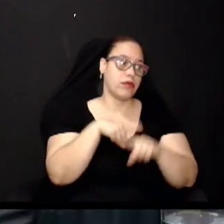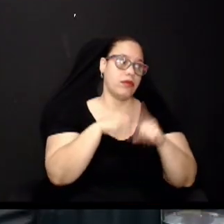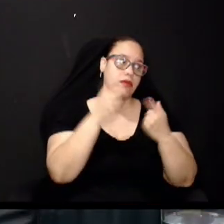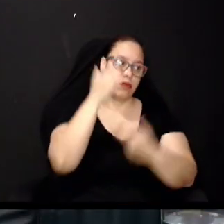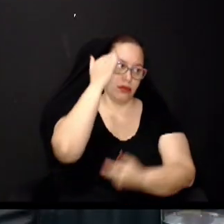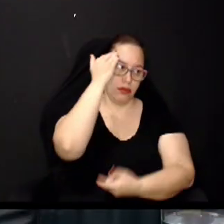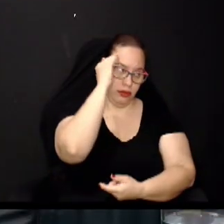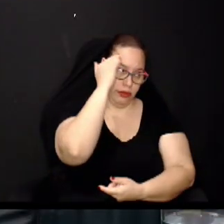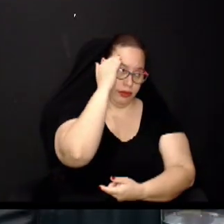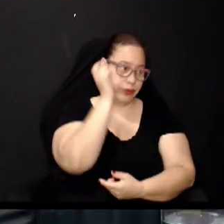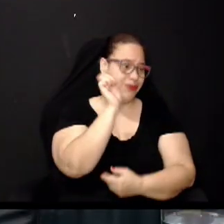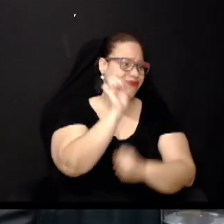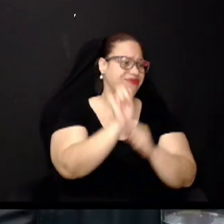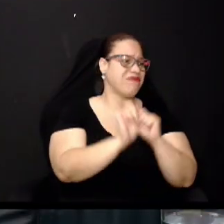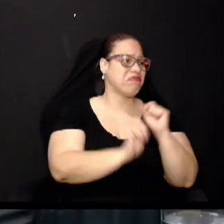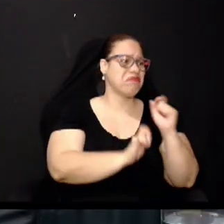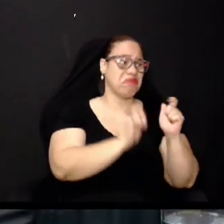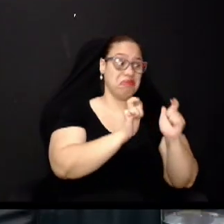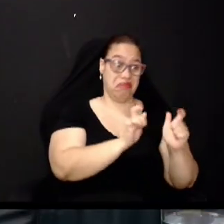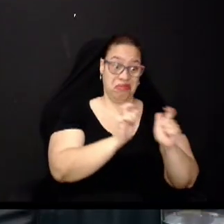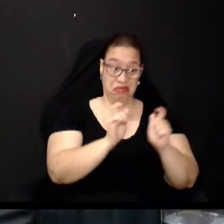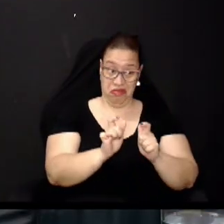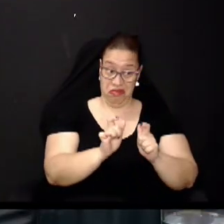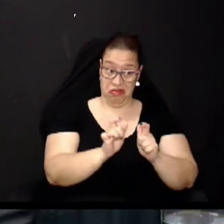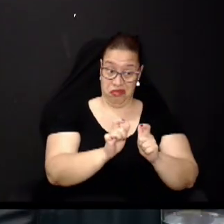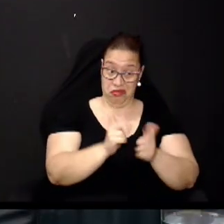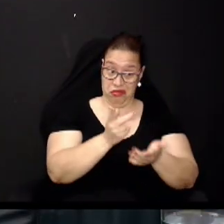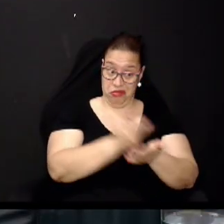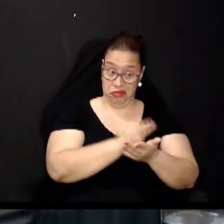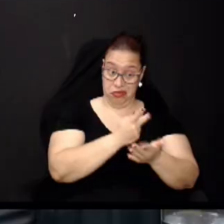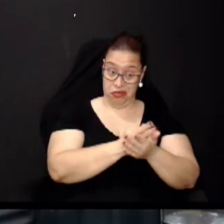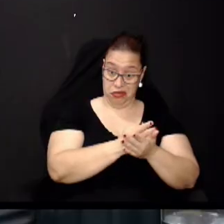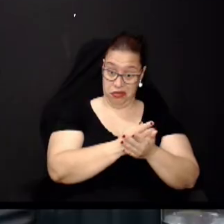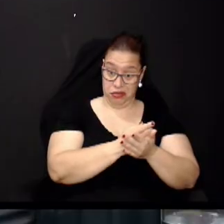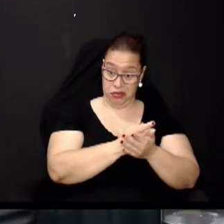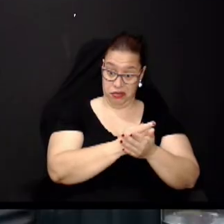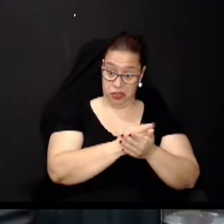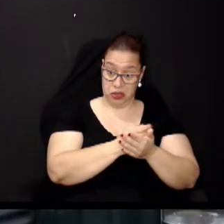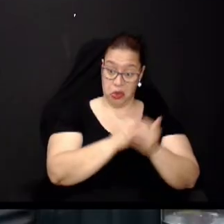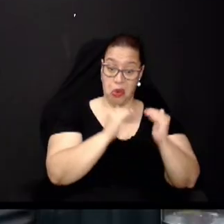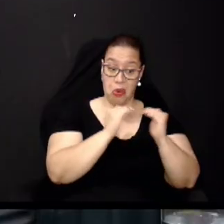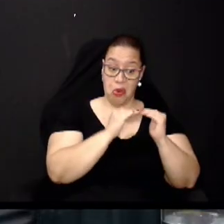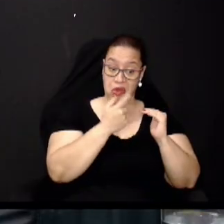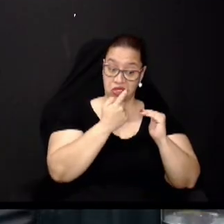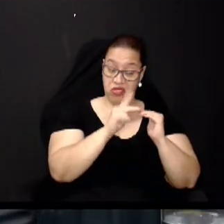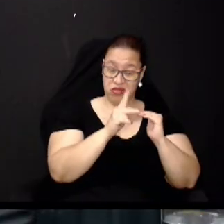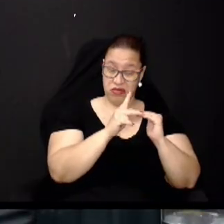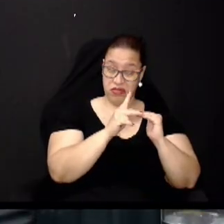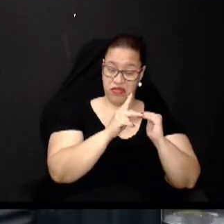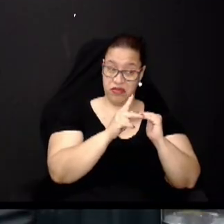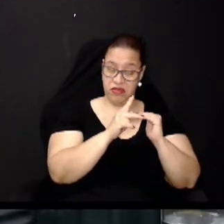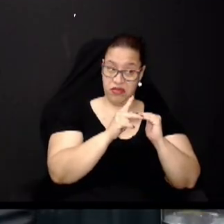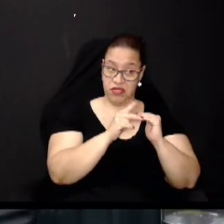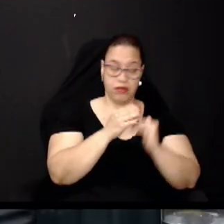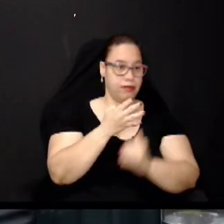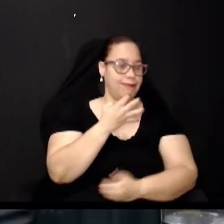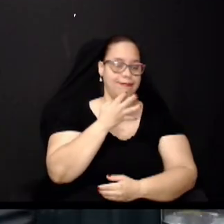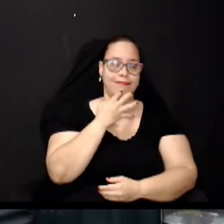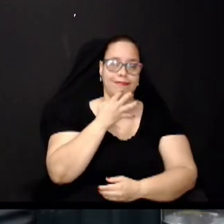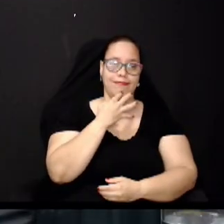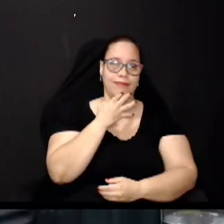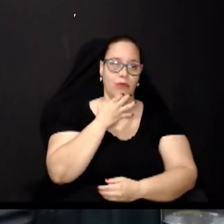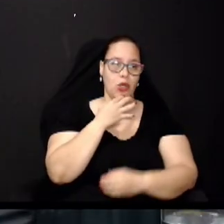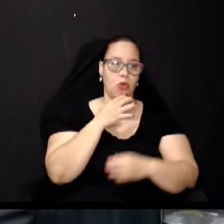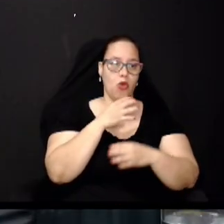que ponto a incongruência do outro bate com a sua, né? A gente não pode se anular num